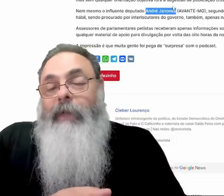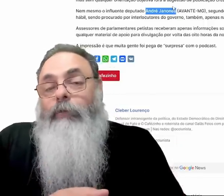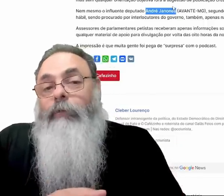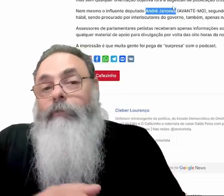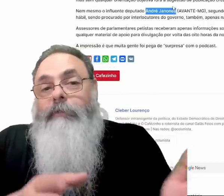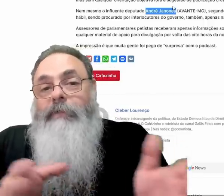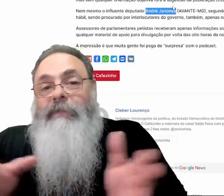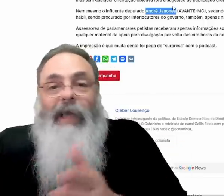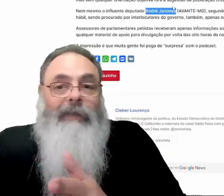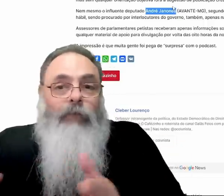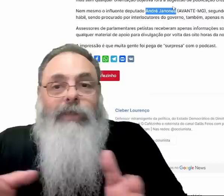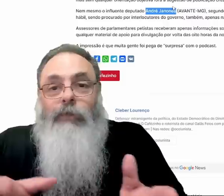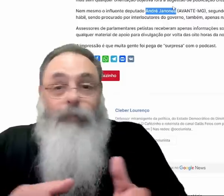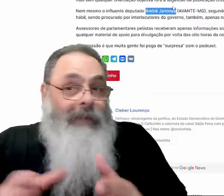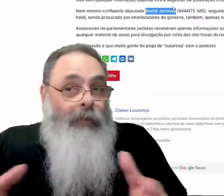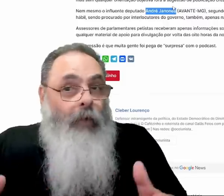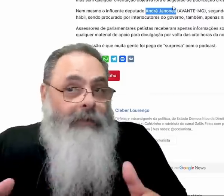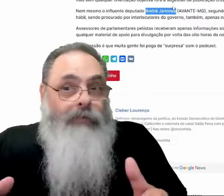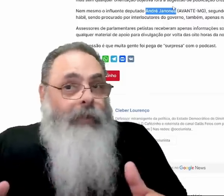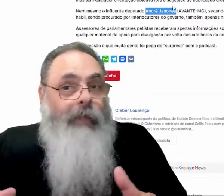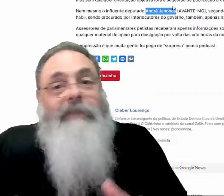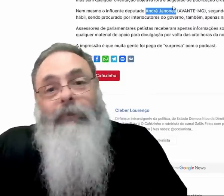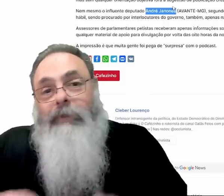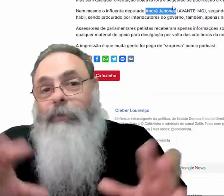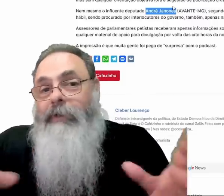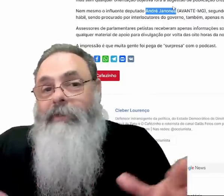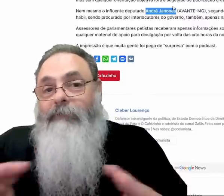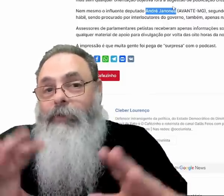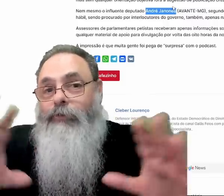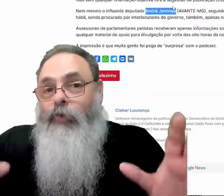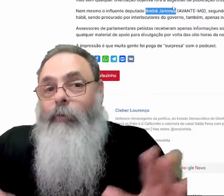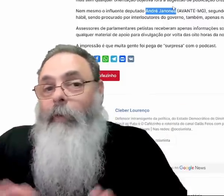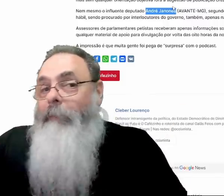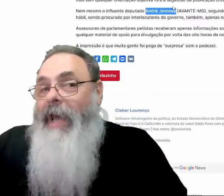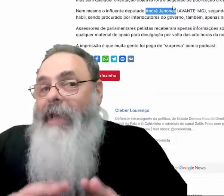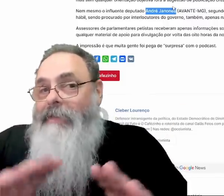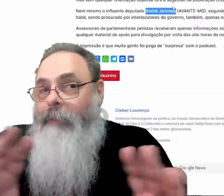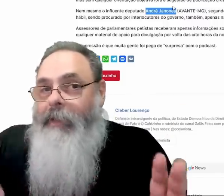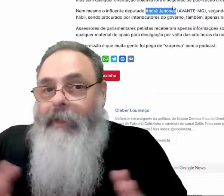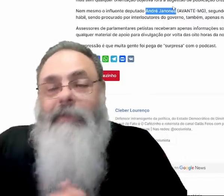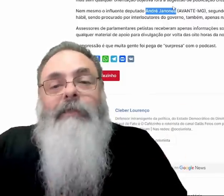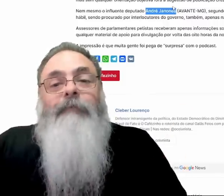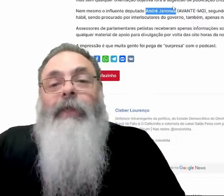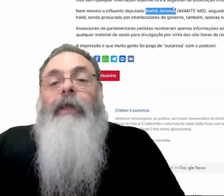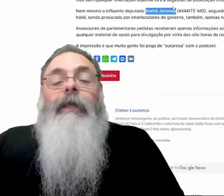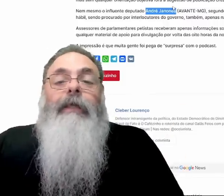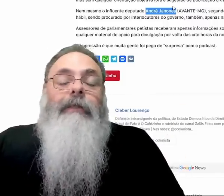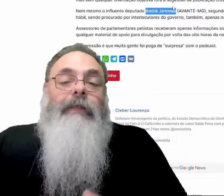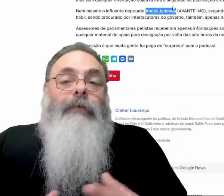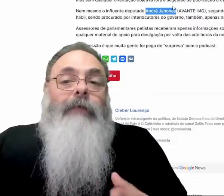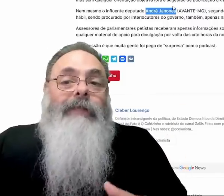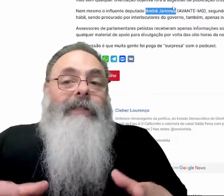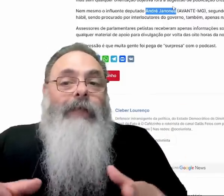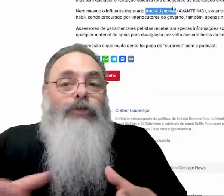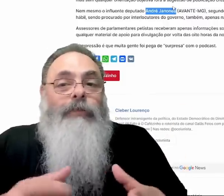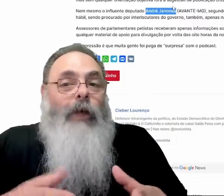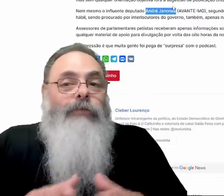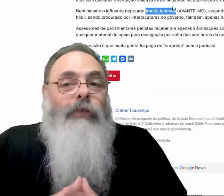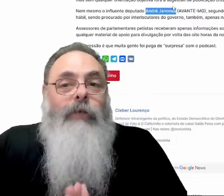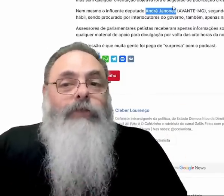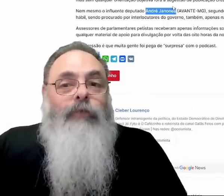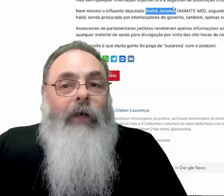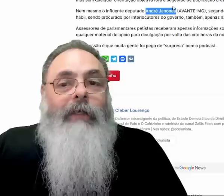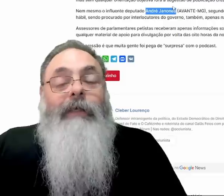PT tá querendo descartar hoje à noite o PT não gosta do janone né o janones é visto como uma ameaça para eles né então eles querem